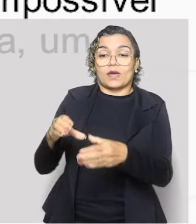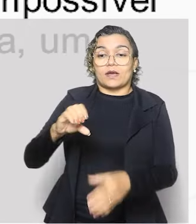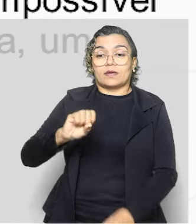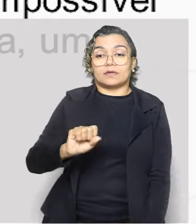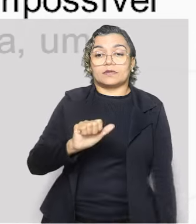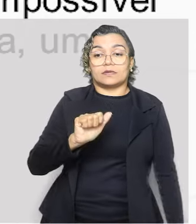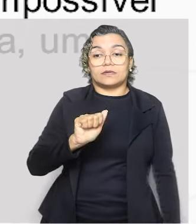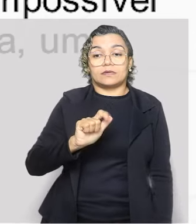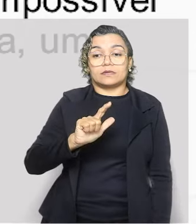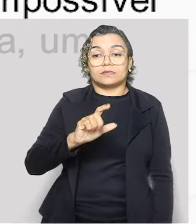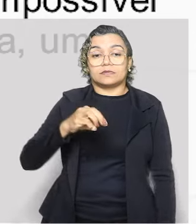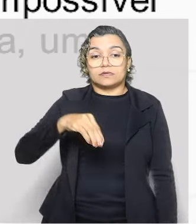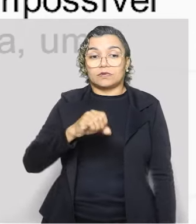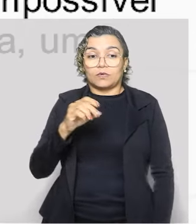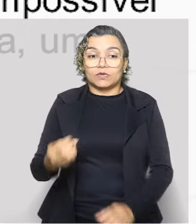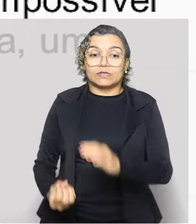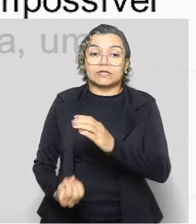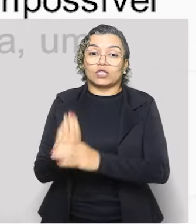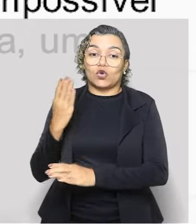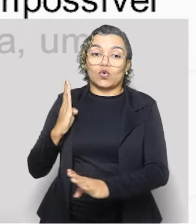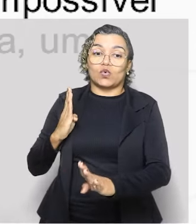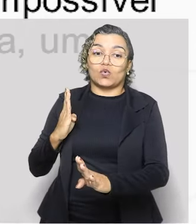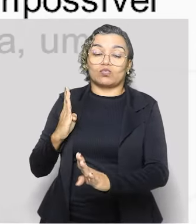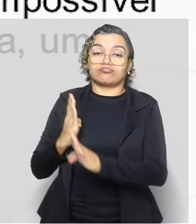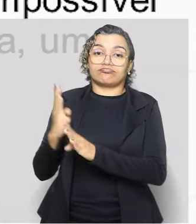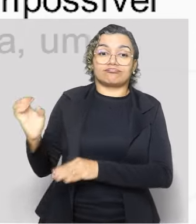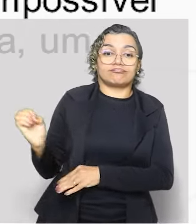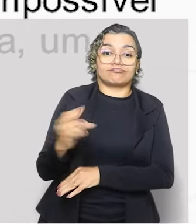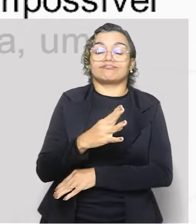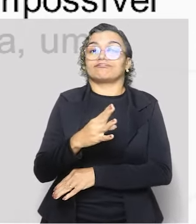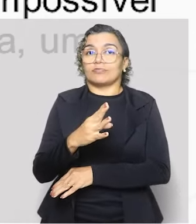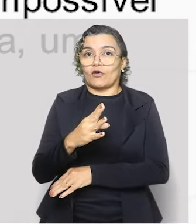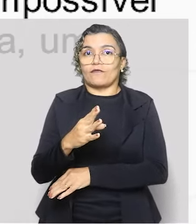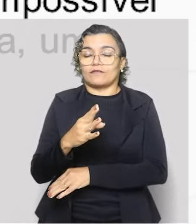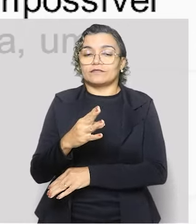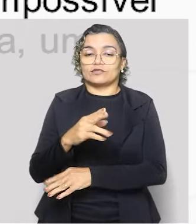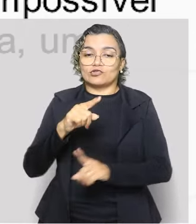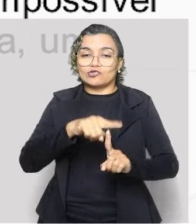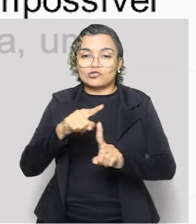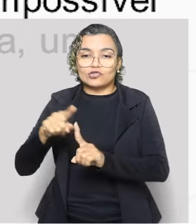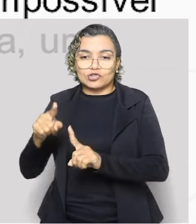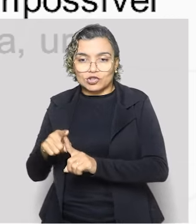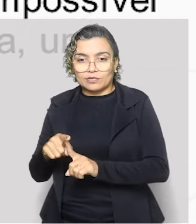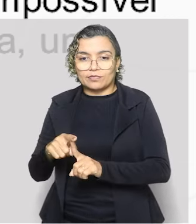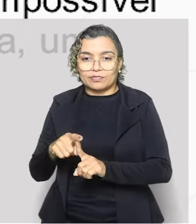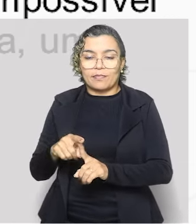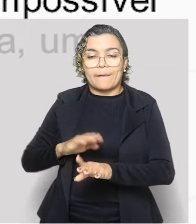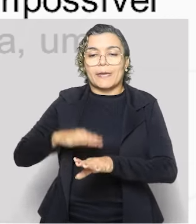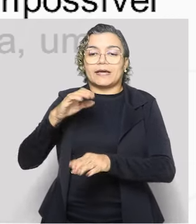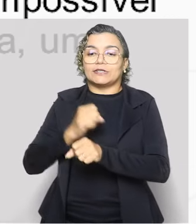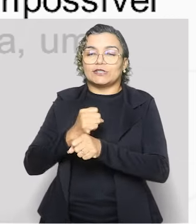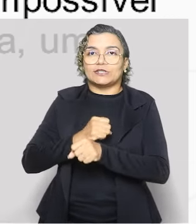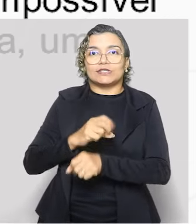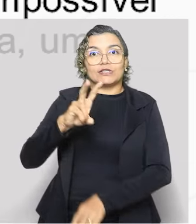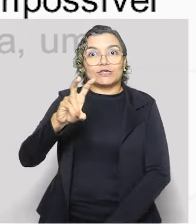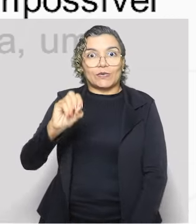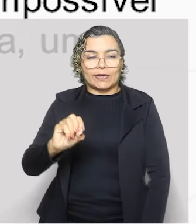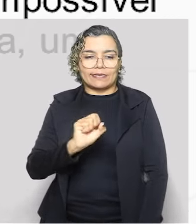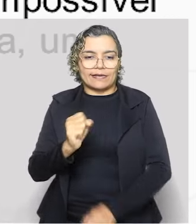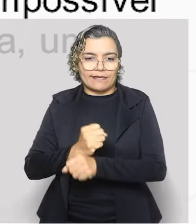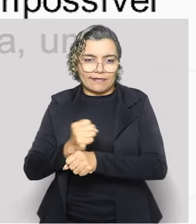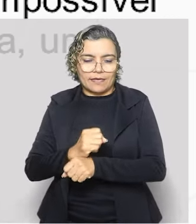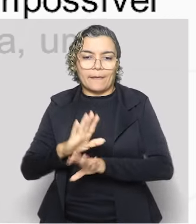originou duas novas espécies em pouco mais de 50 anos os cientistas presumiram que seria quase impossível